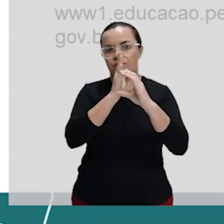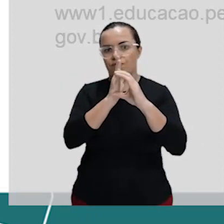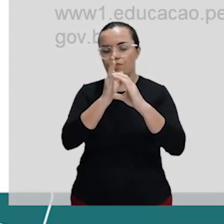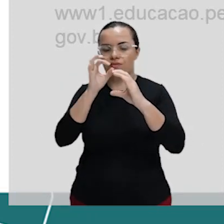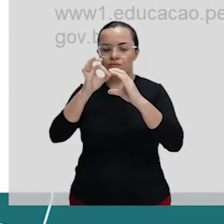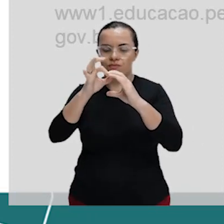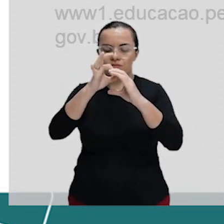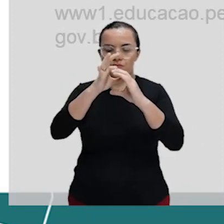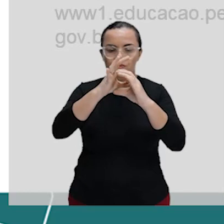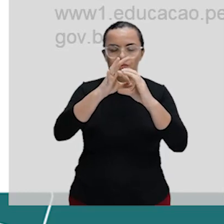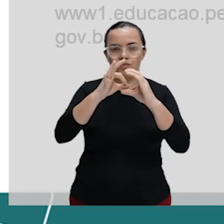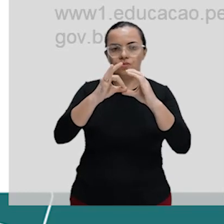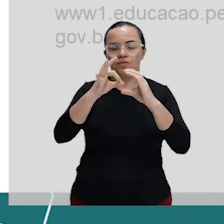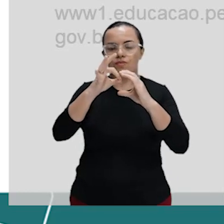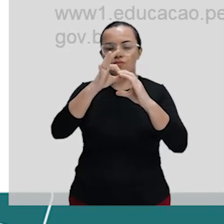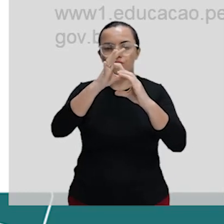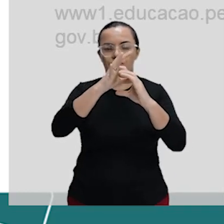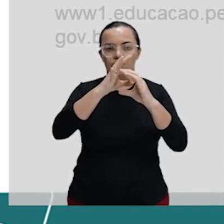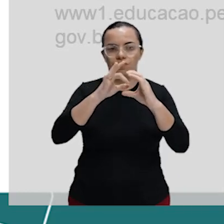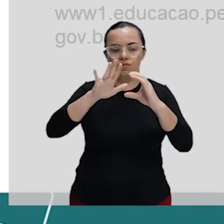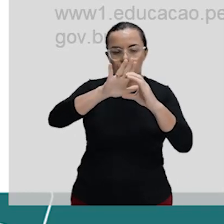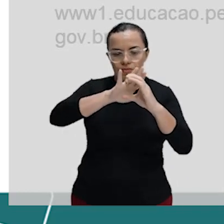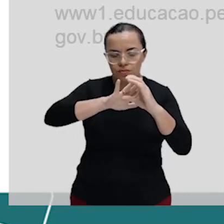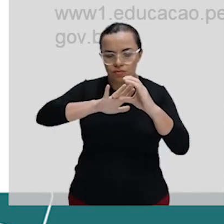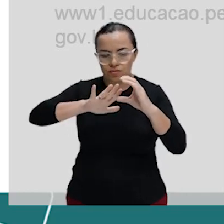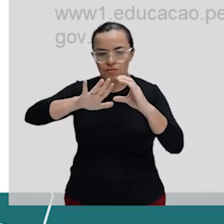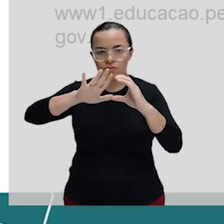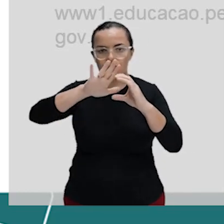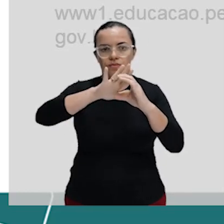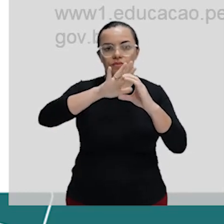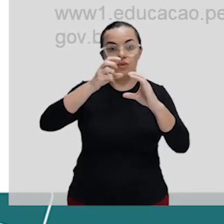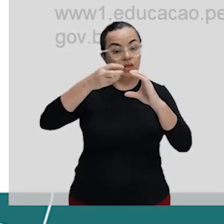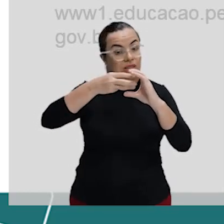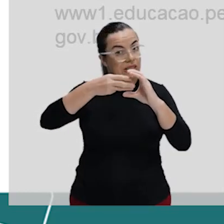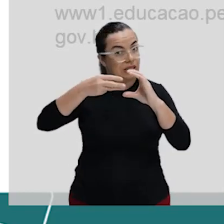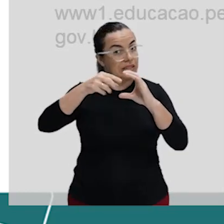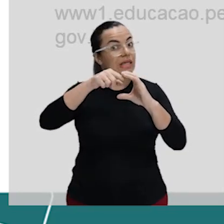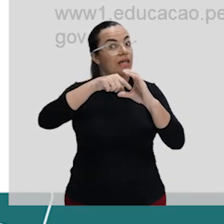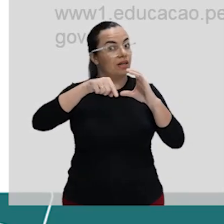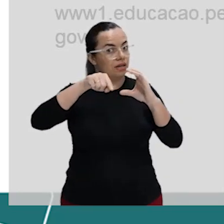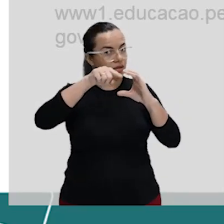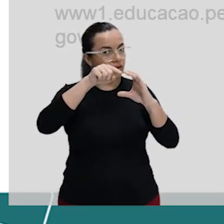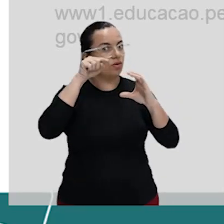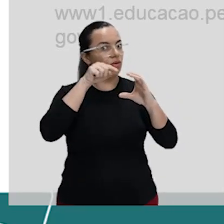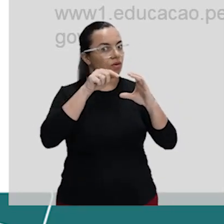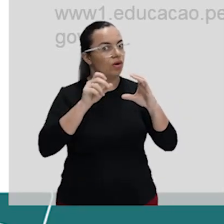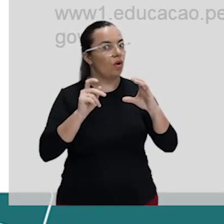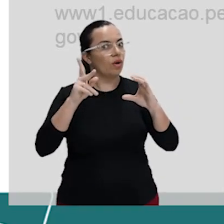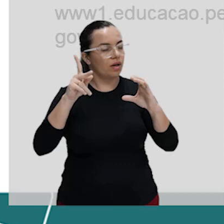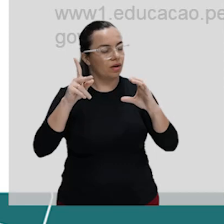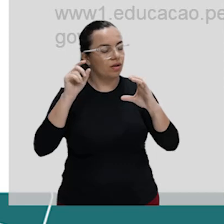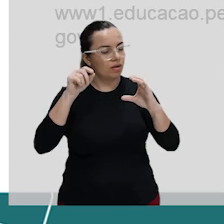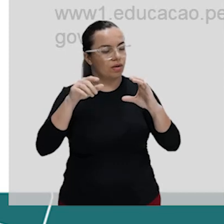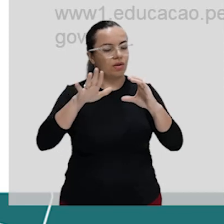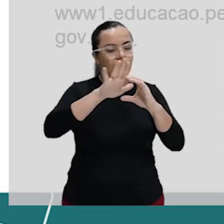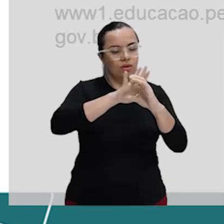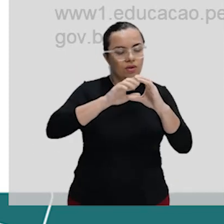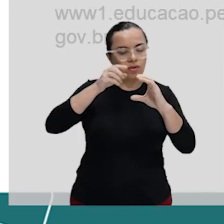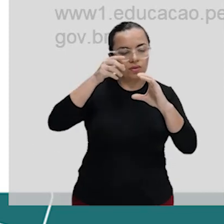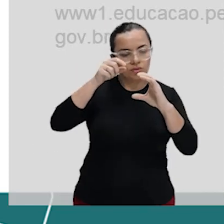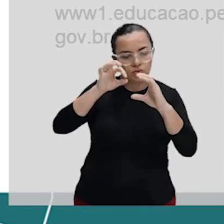Ou seja, dentro da célula existe espaço, no caso da célula eucariótica, ok, pessoal? Existe espaços,